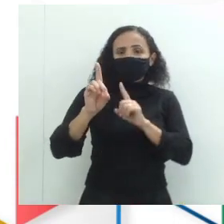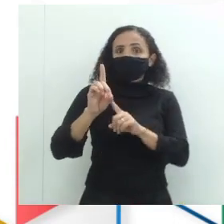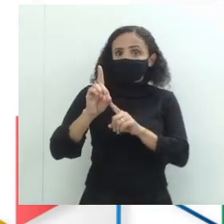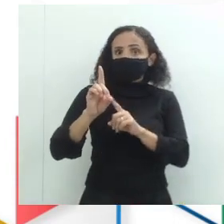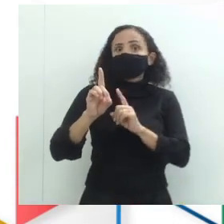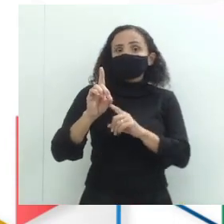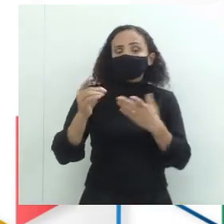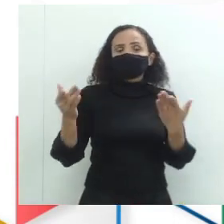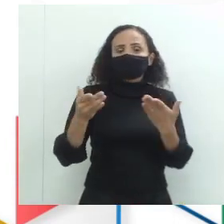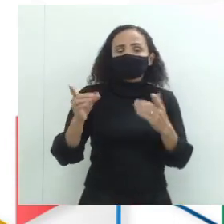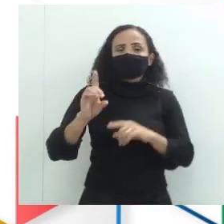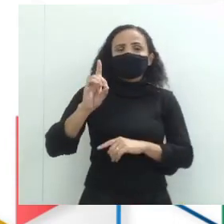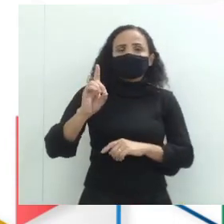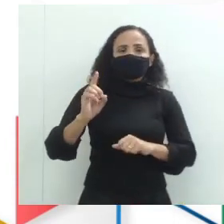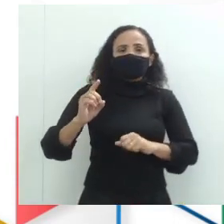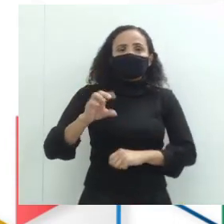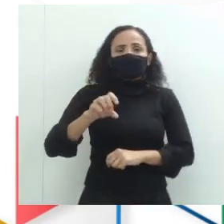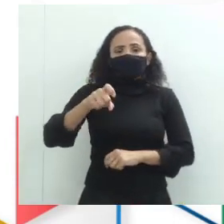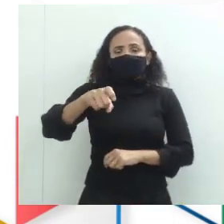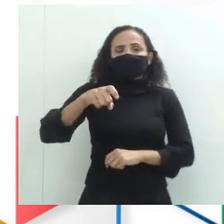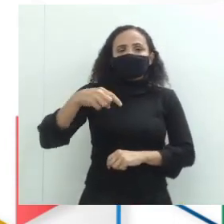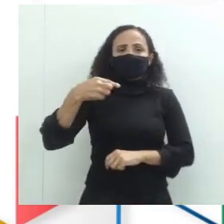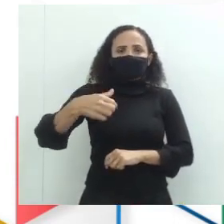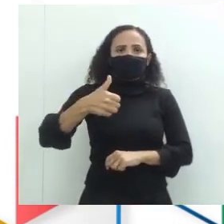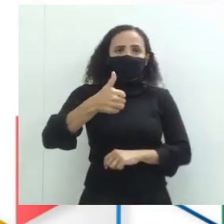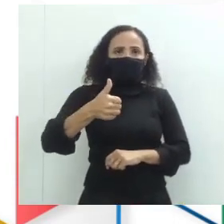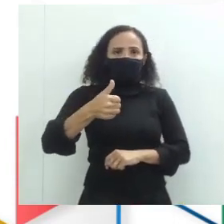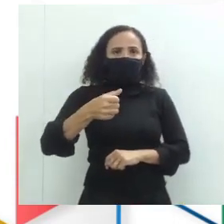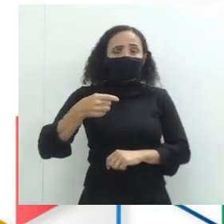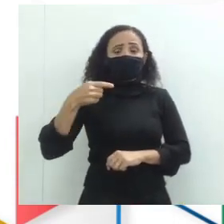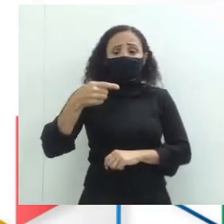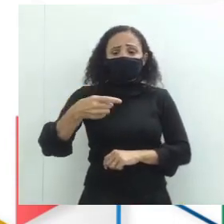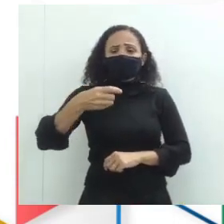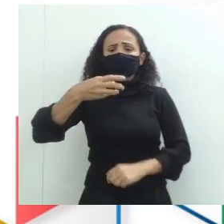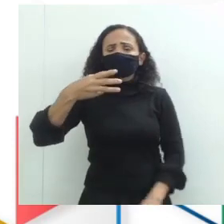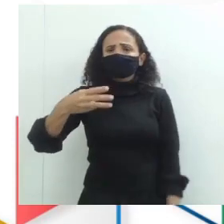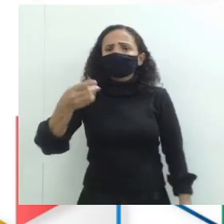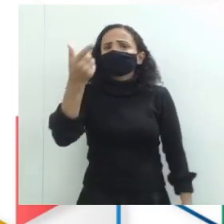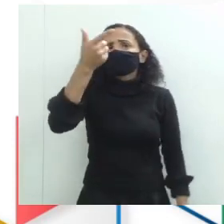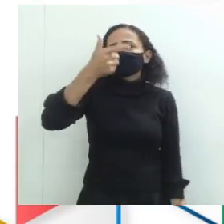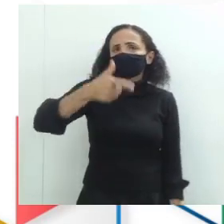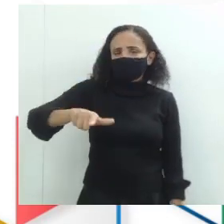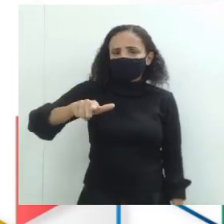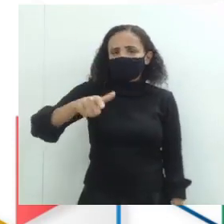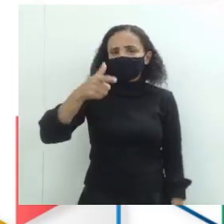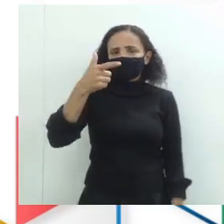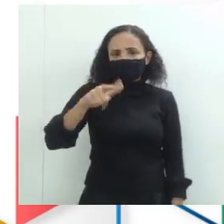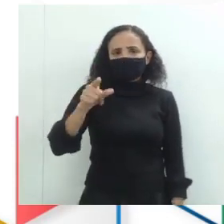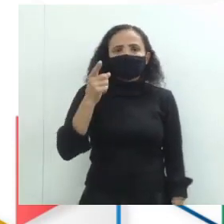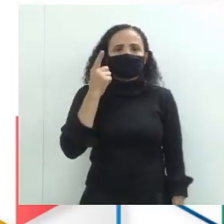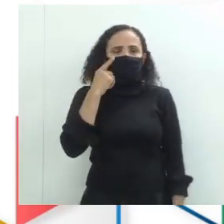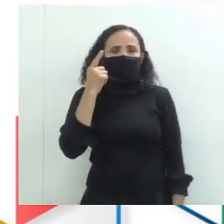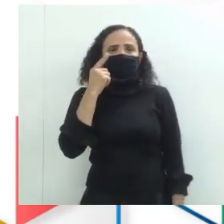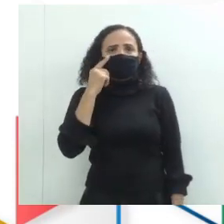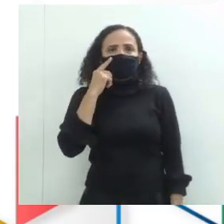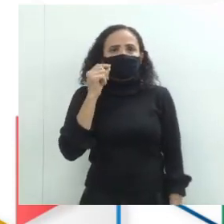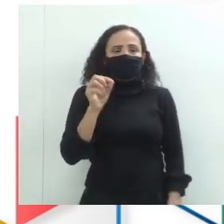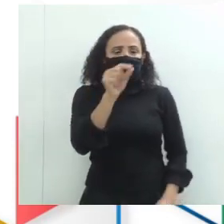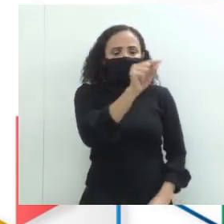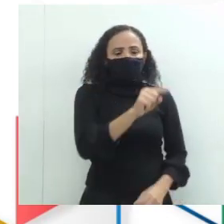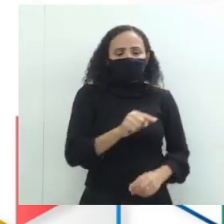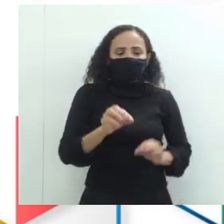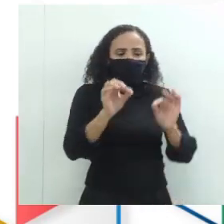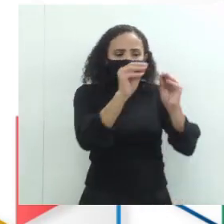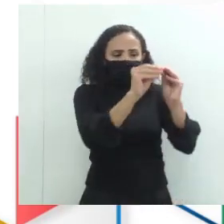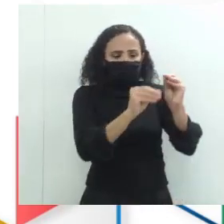deles. X menos 1 igual a menos 3. Mais uma vez, ó, vou isolar o x, vou mandar esse menos 1 para